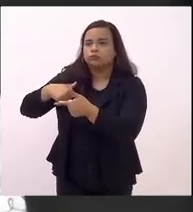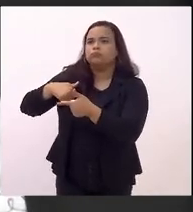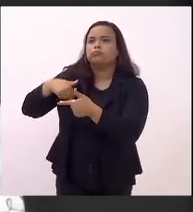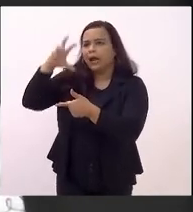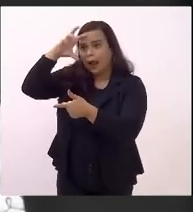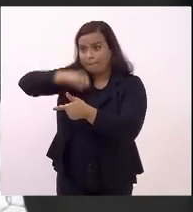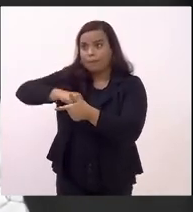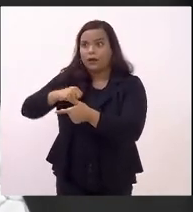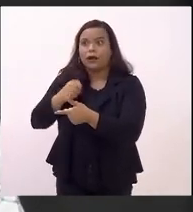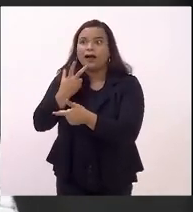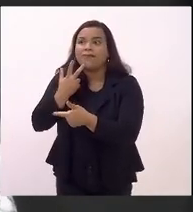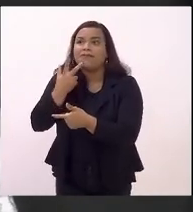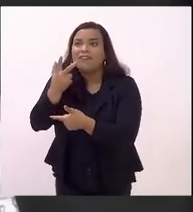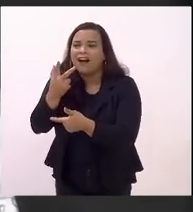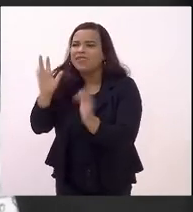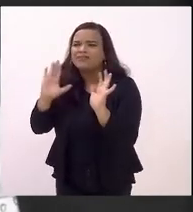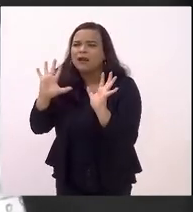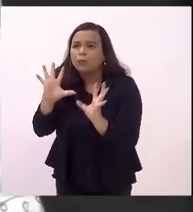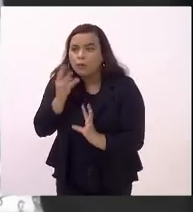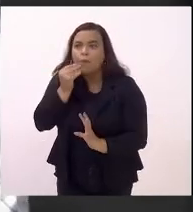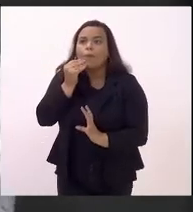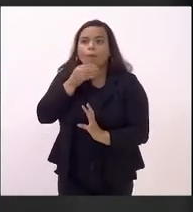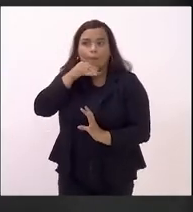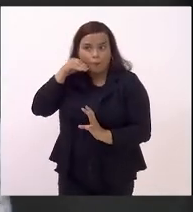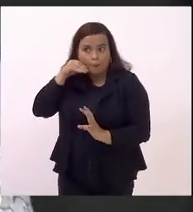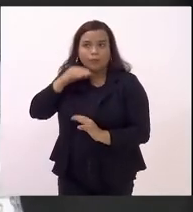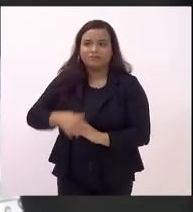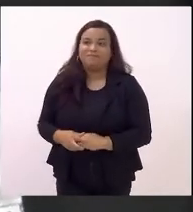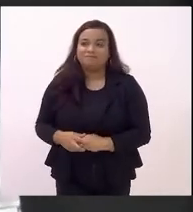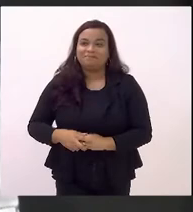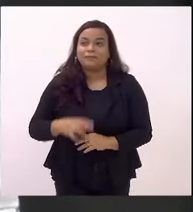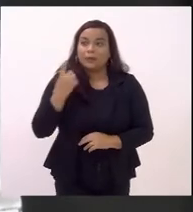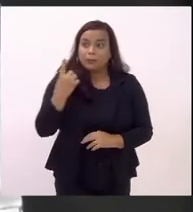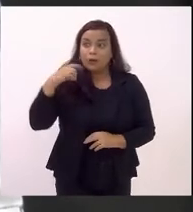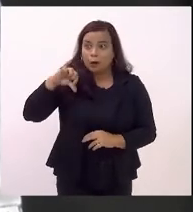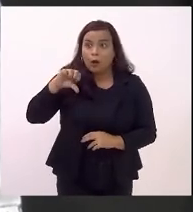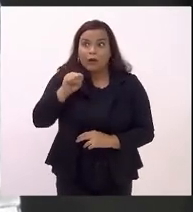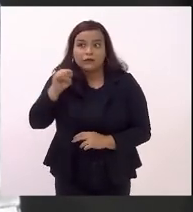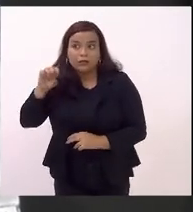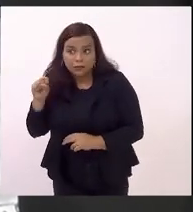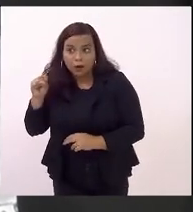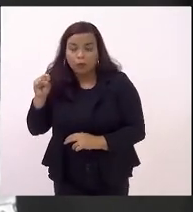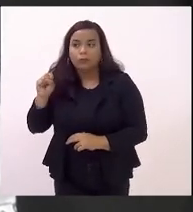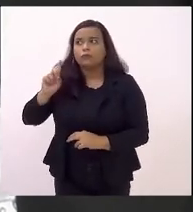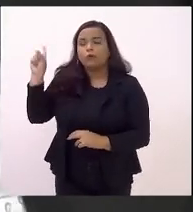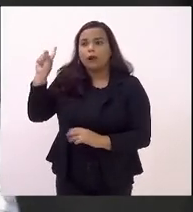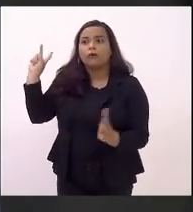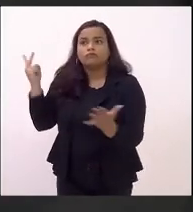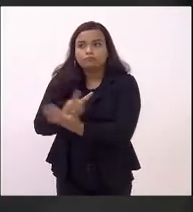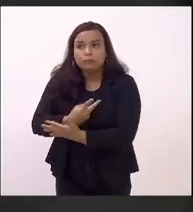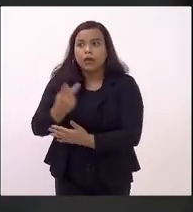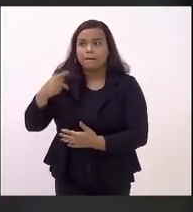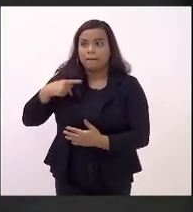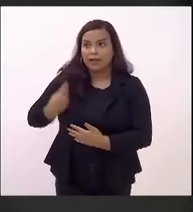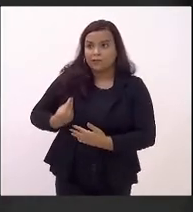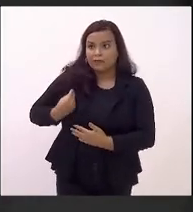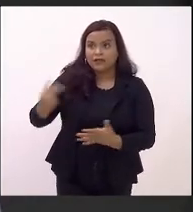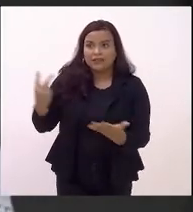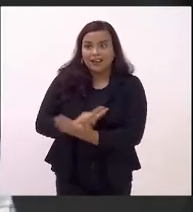Né? Inegável que em 88 a vida me levou a até o Jairo